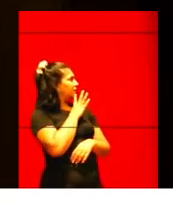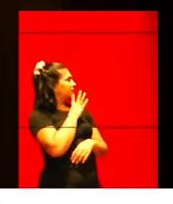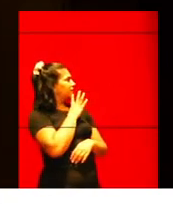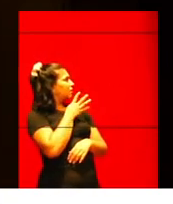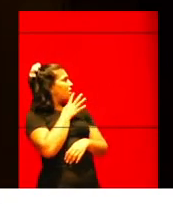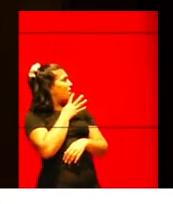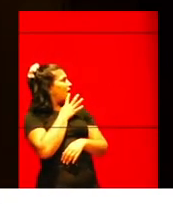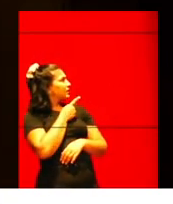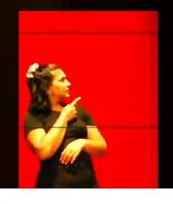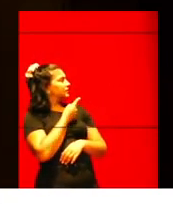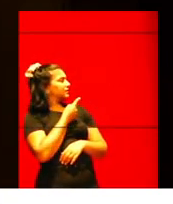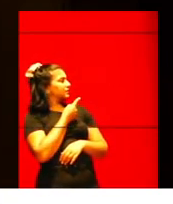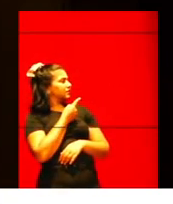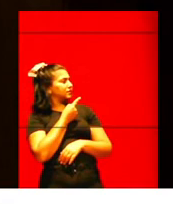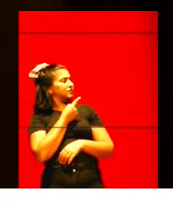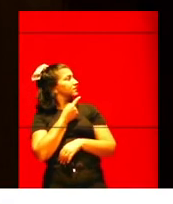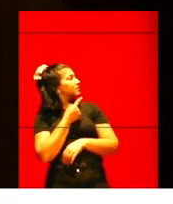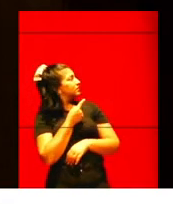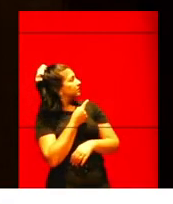Qual é?